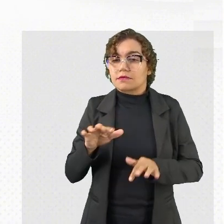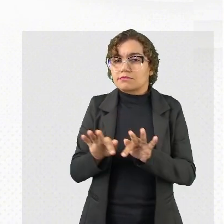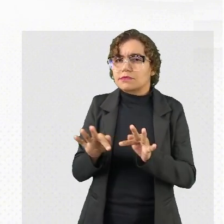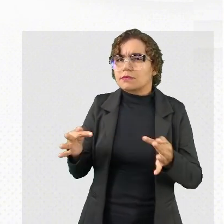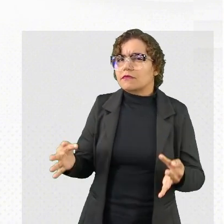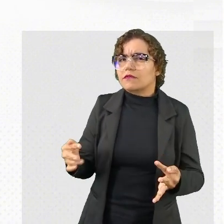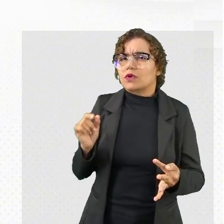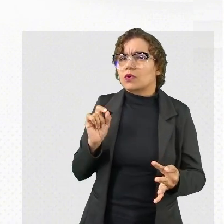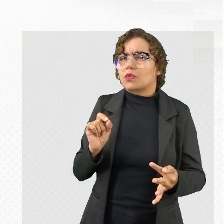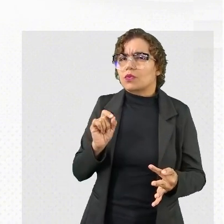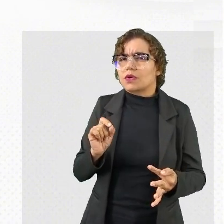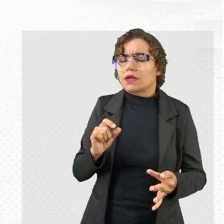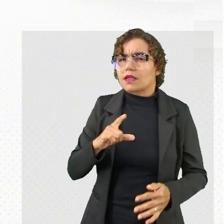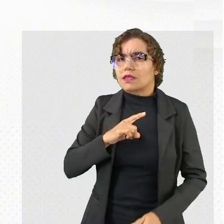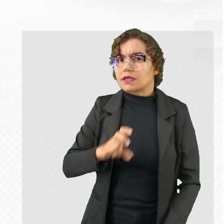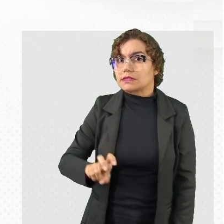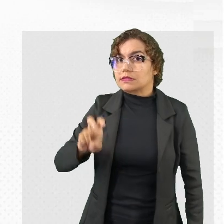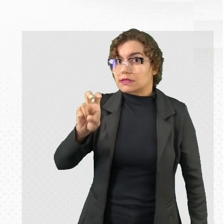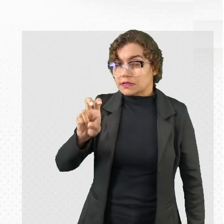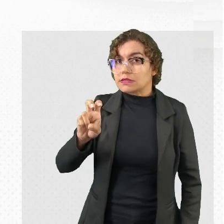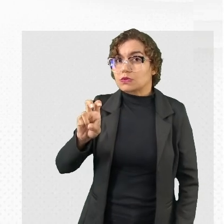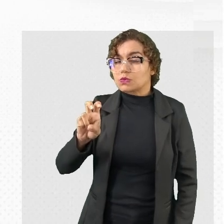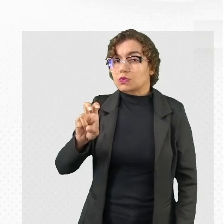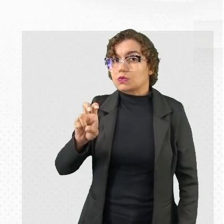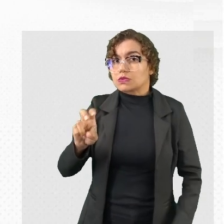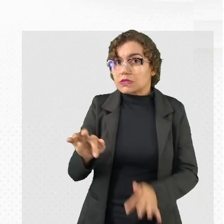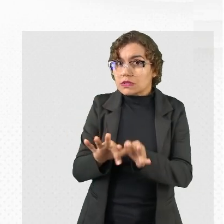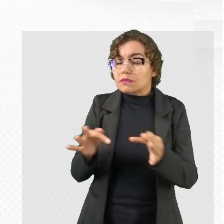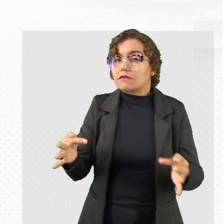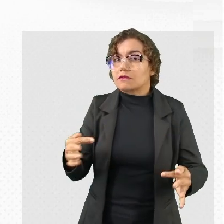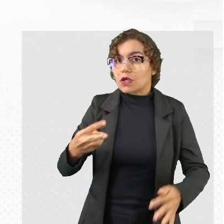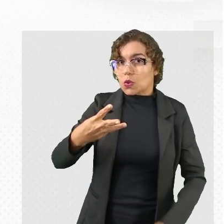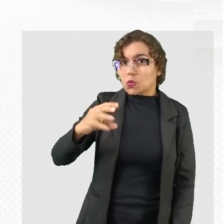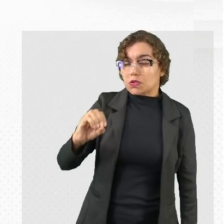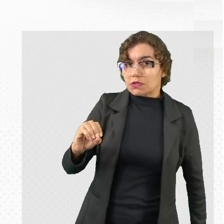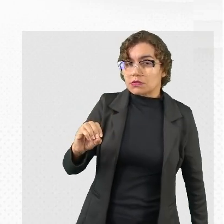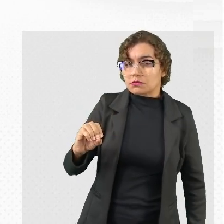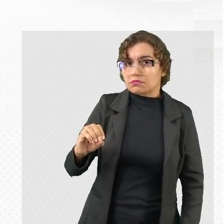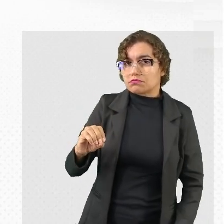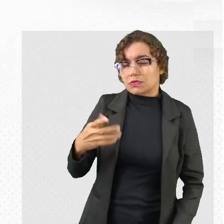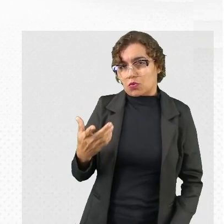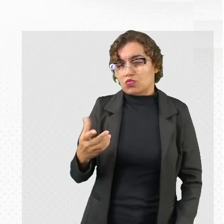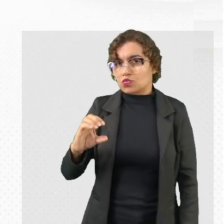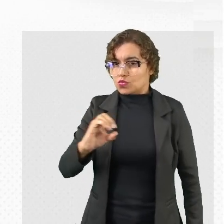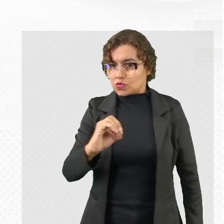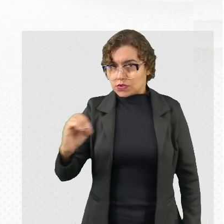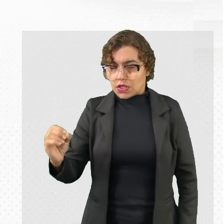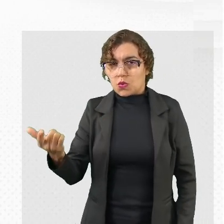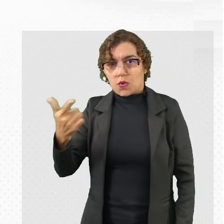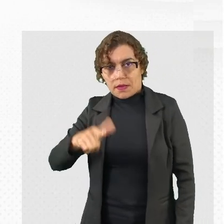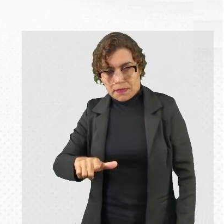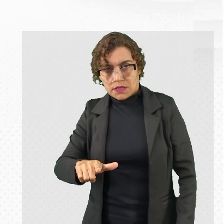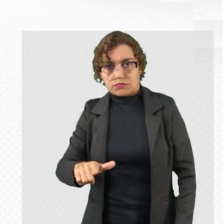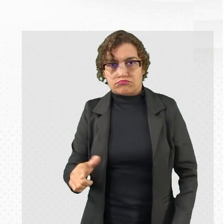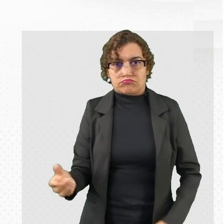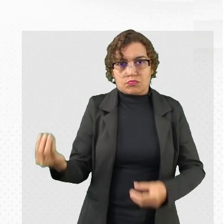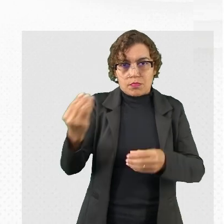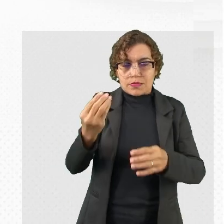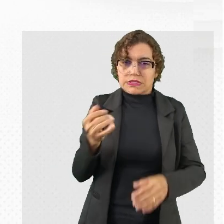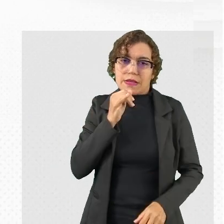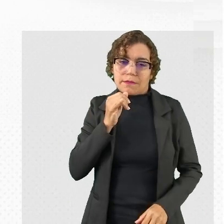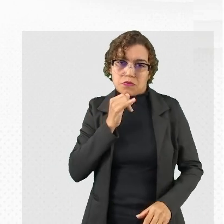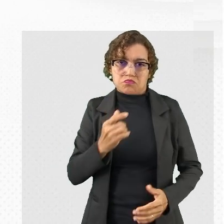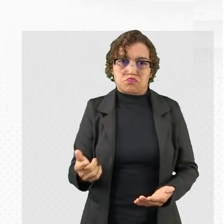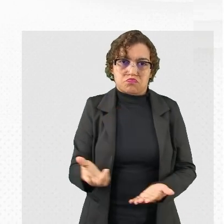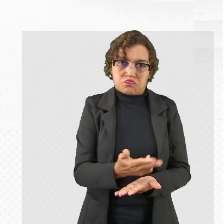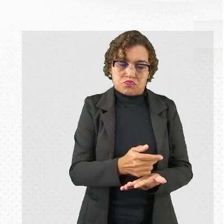ó, esse 5 com esse 30, ó, que eu só repito os zeros. Então, se você divide aqui por 5,